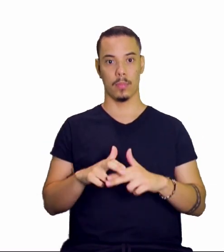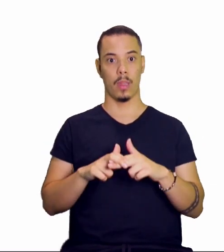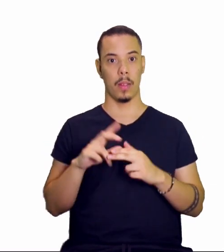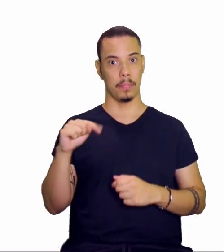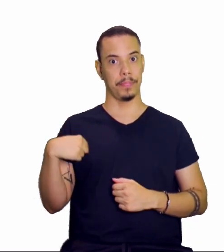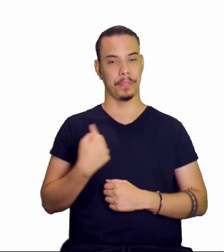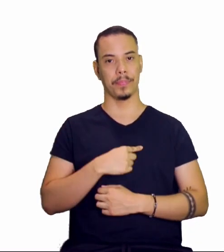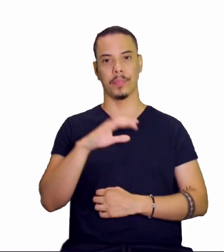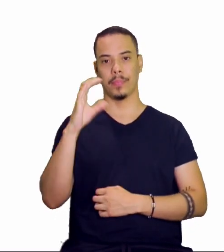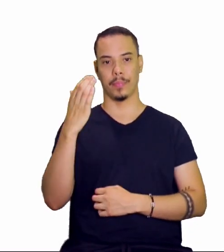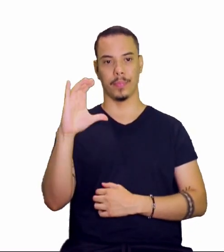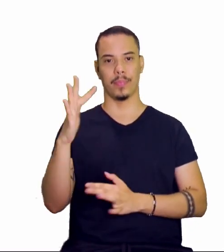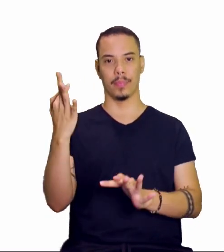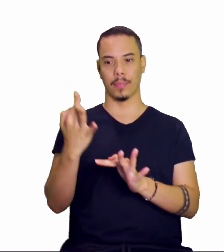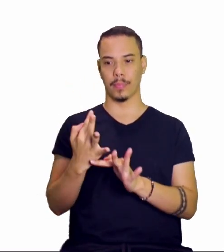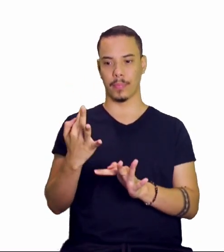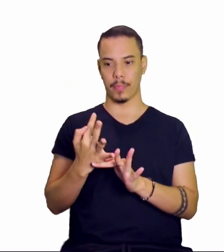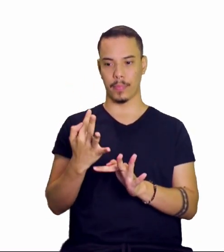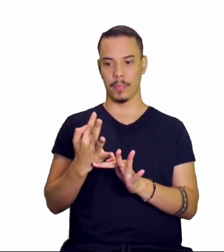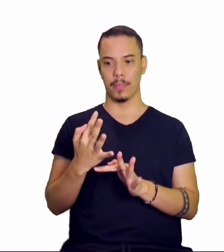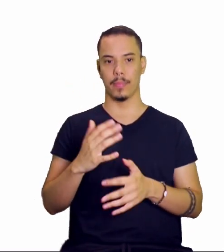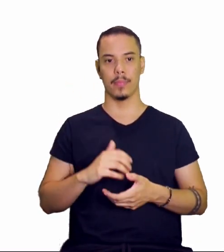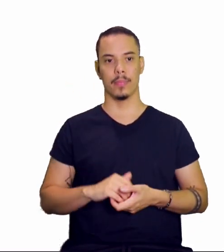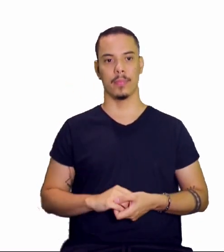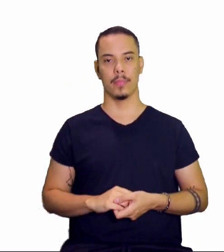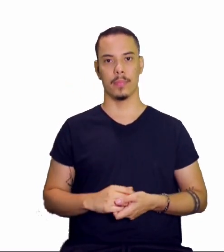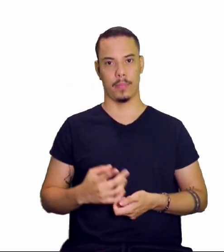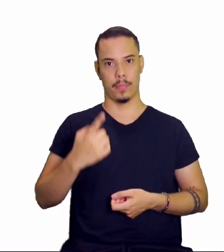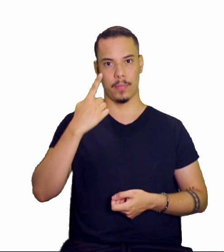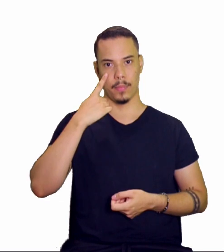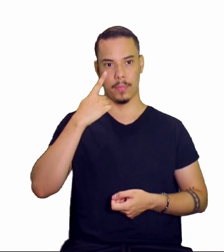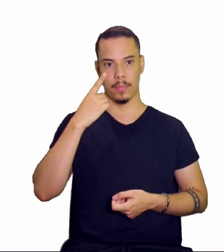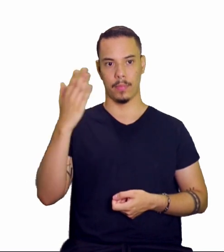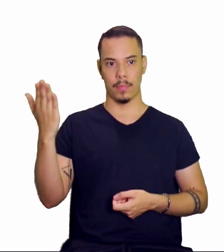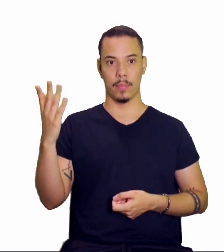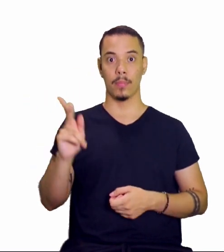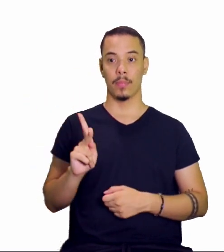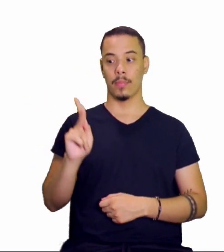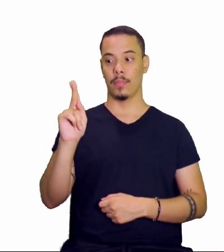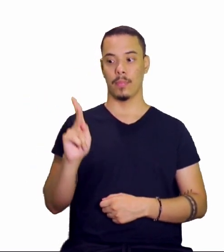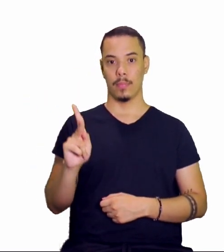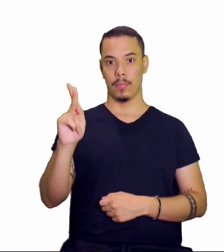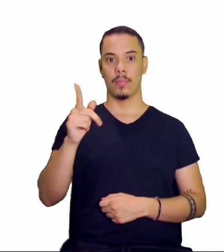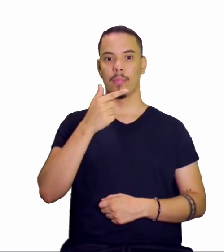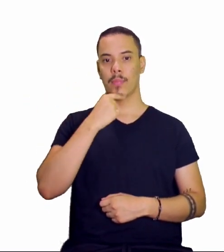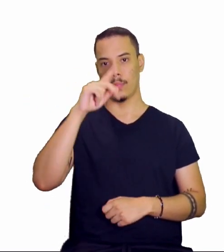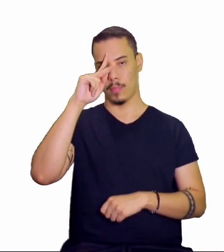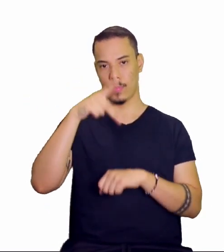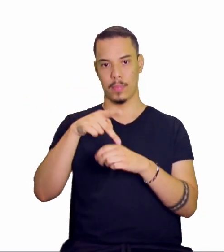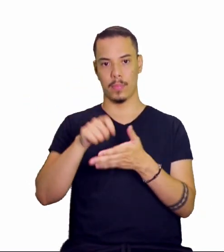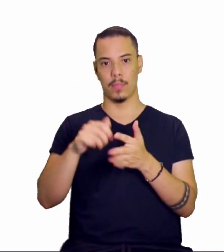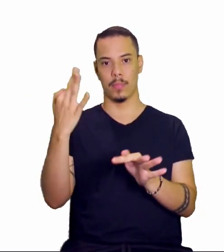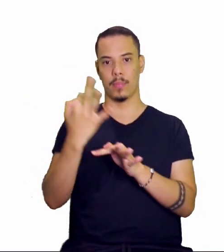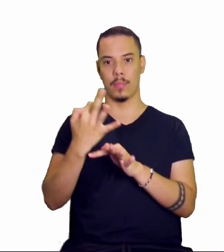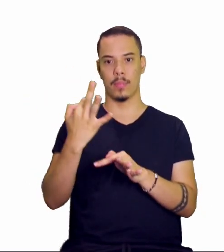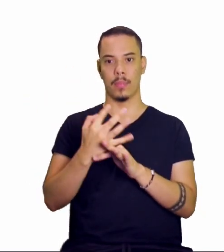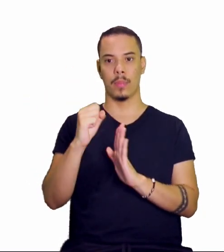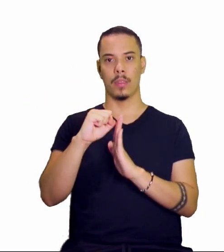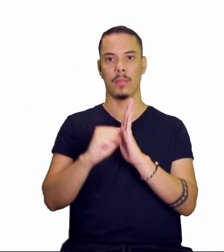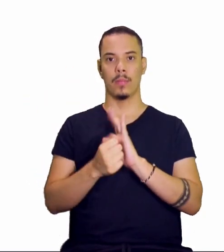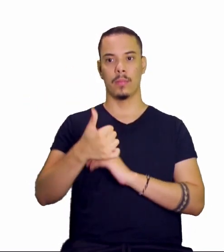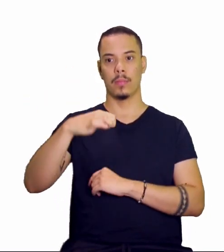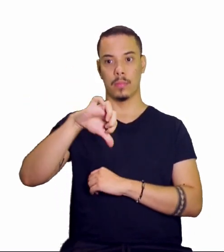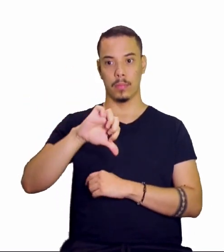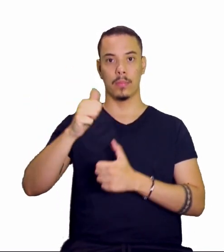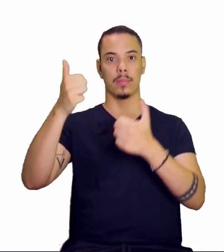ciência da medida física. Olha ali. O Kelvin, grande físico inglês lá do século XIX,